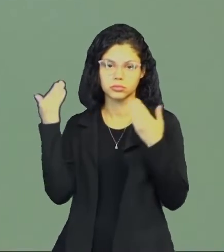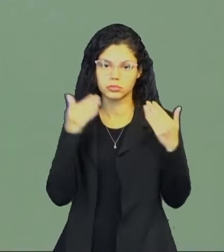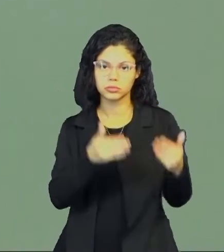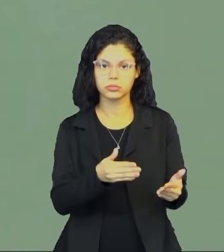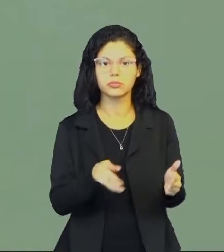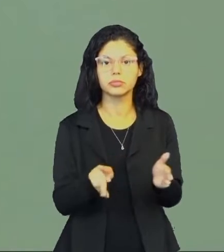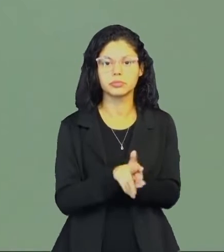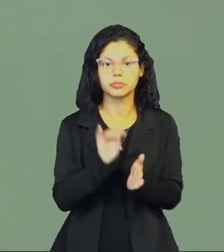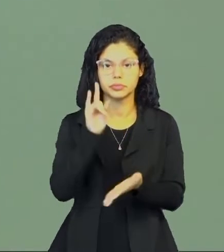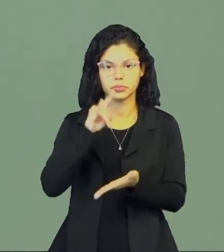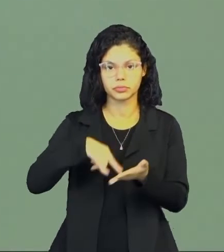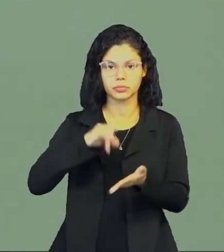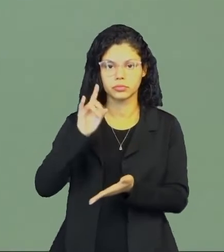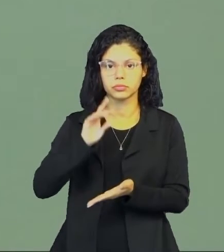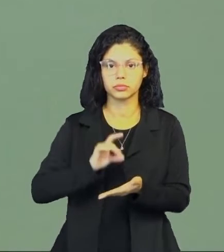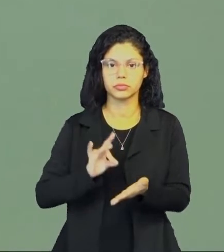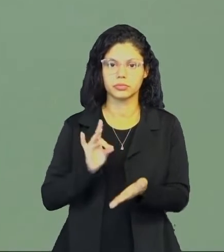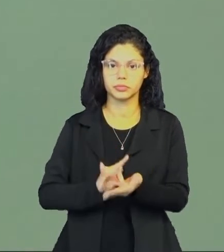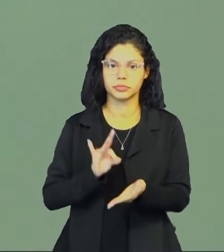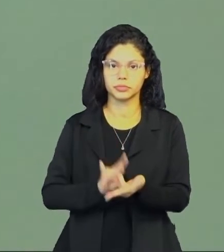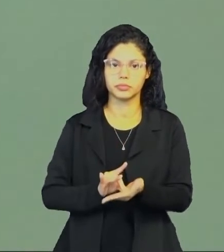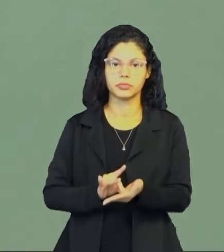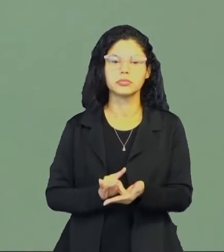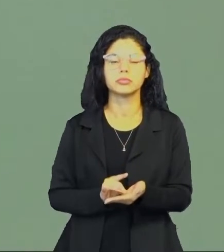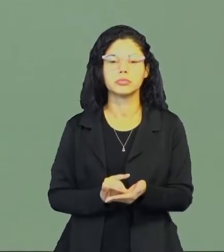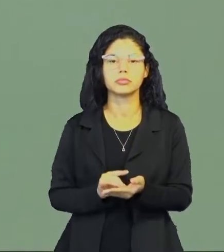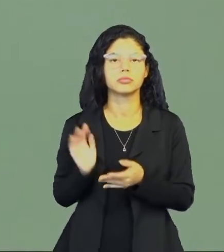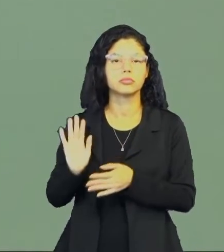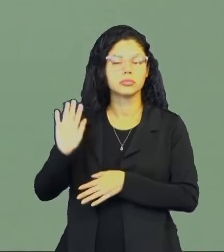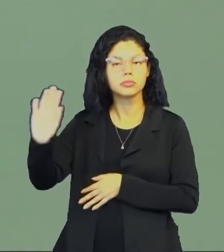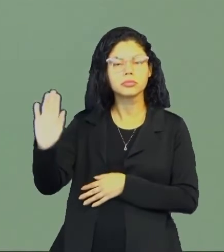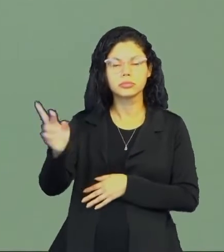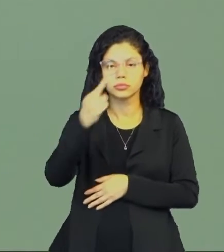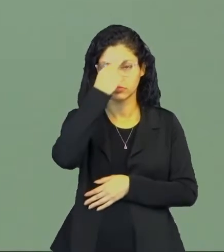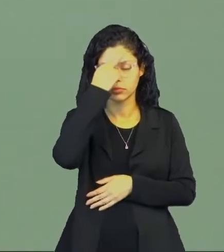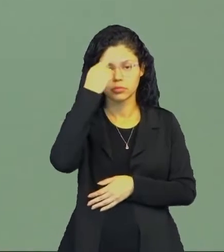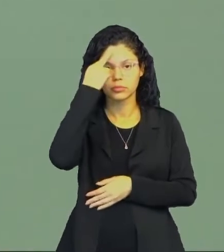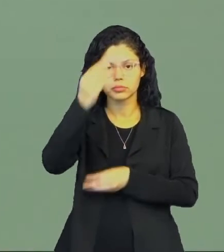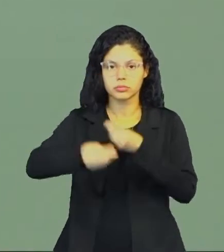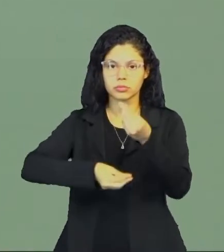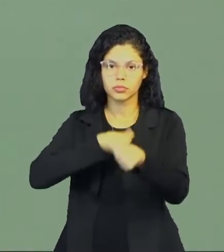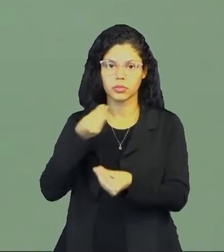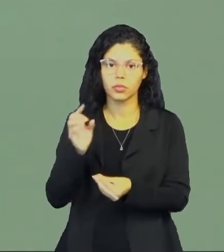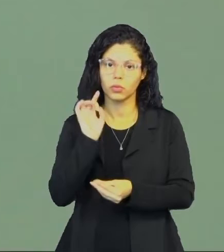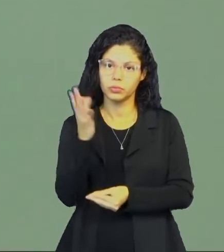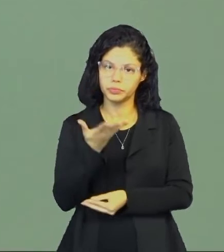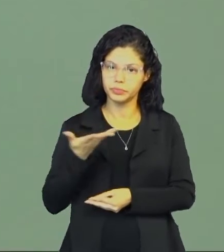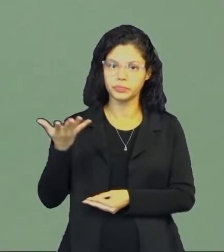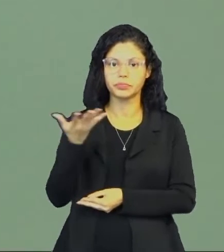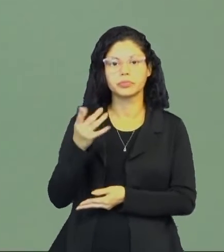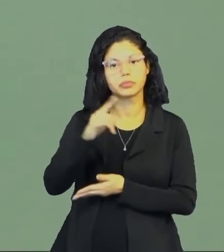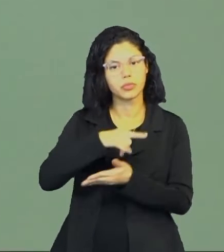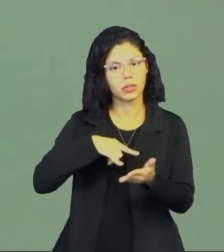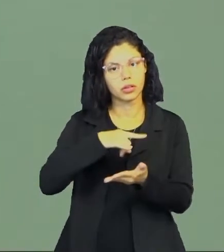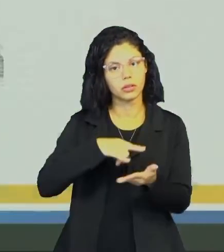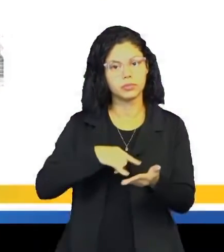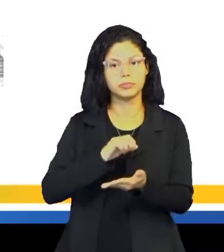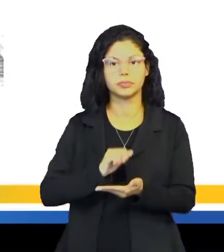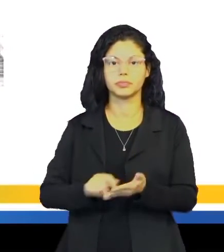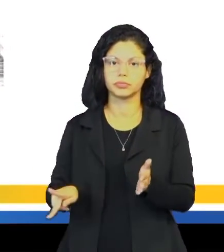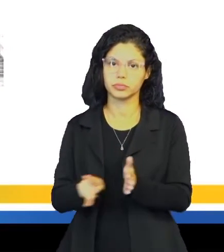daquele documento oficial, né, que deixou de fazer aquela história como aquela história só baseada nos documentos